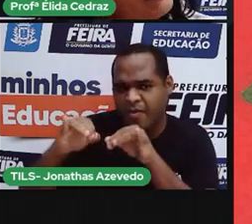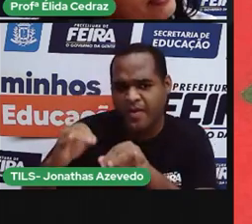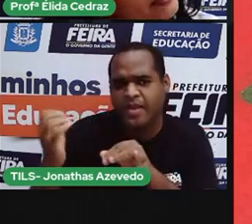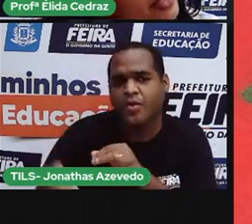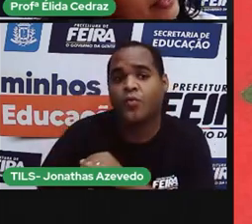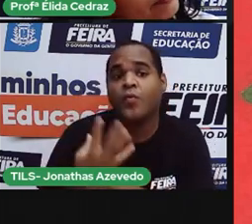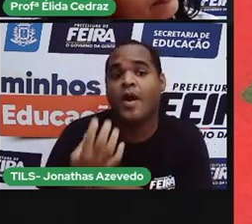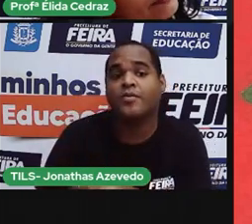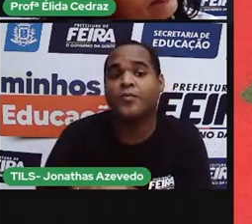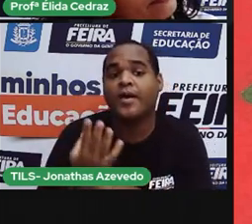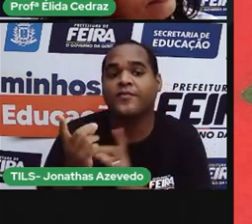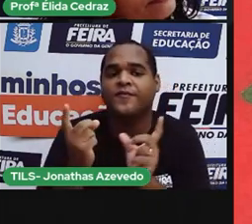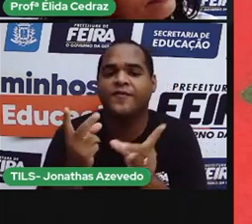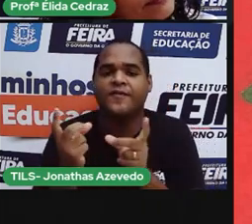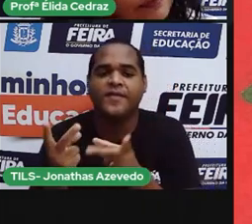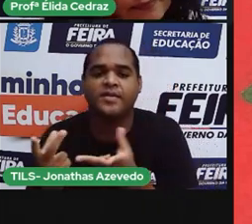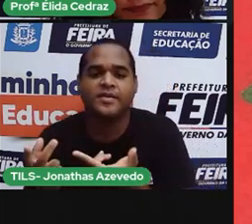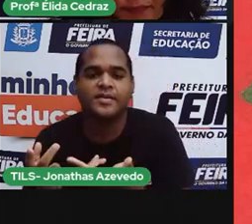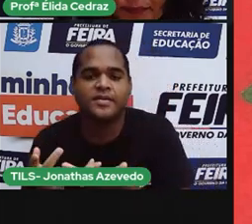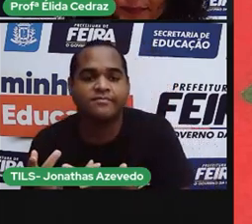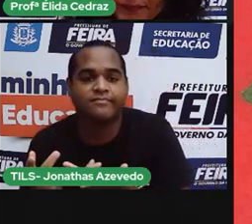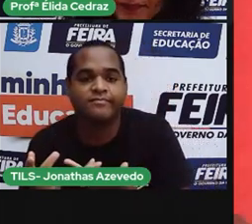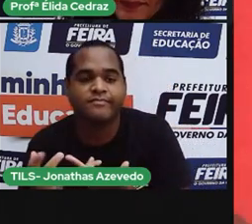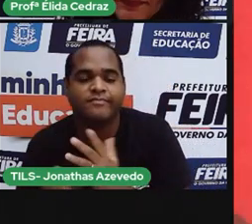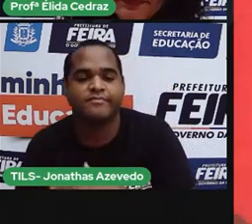vai ofertar?